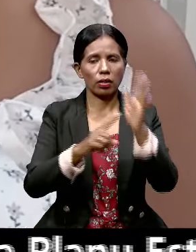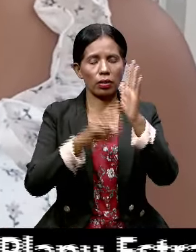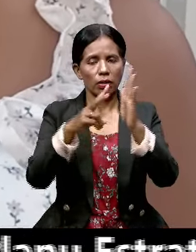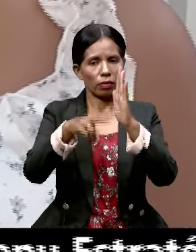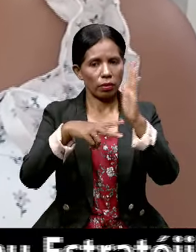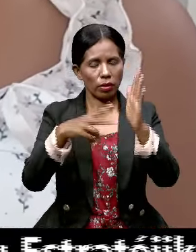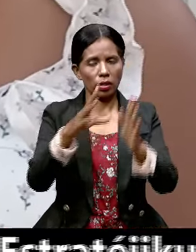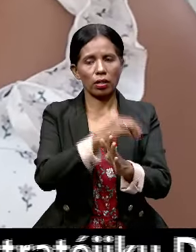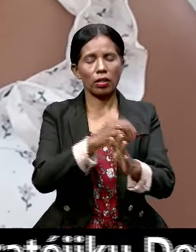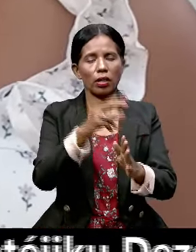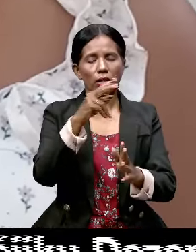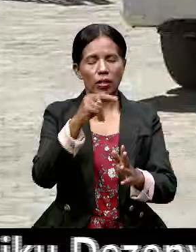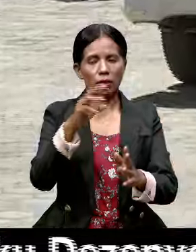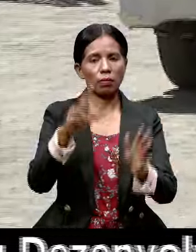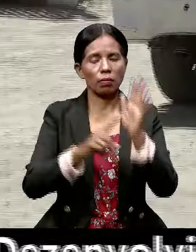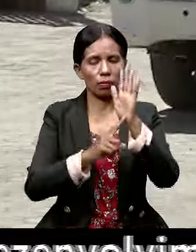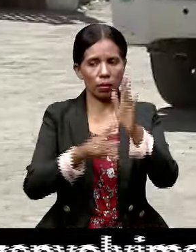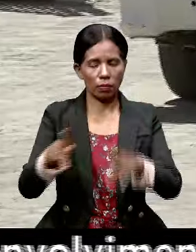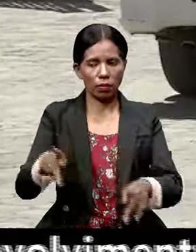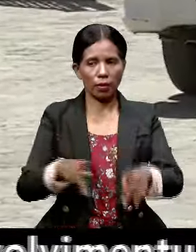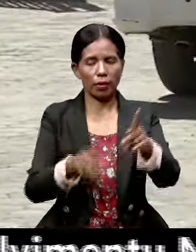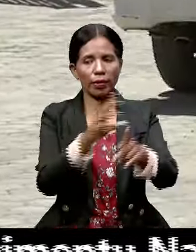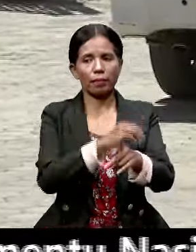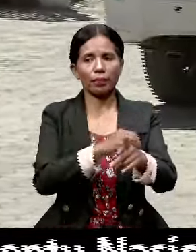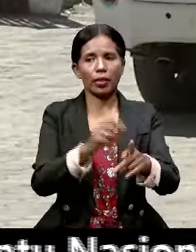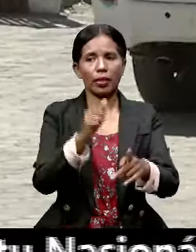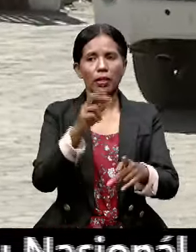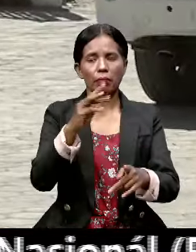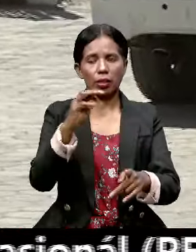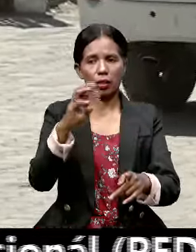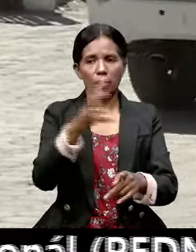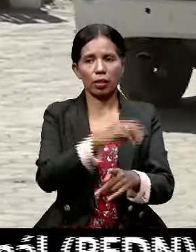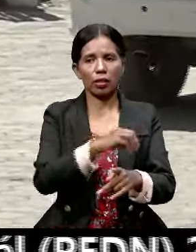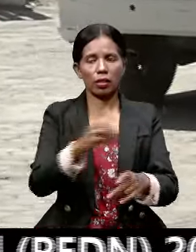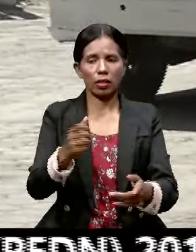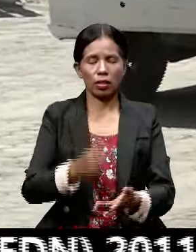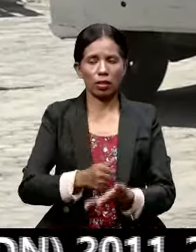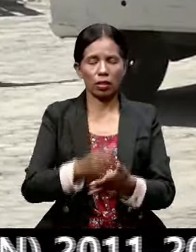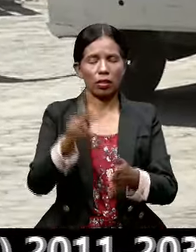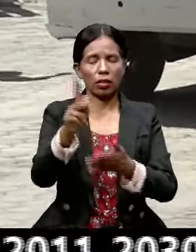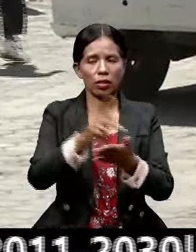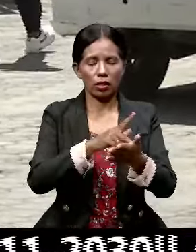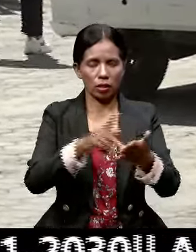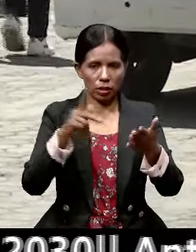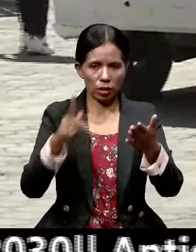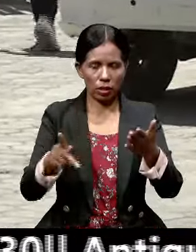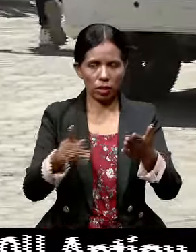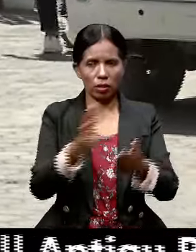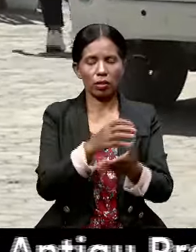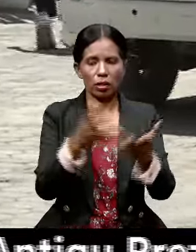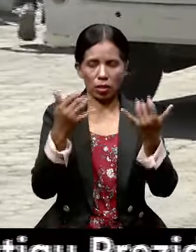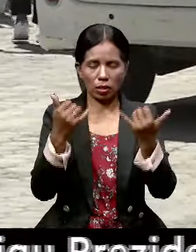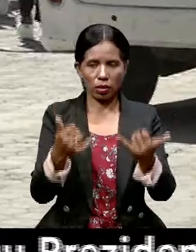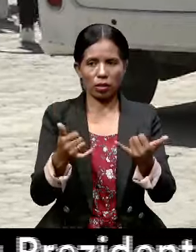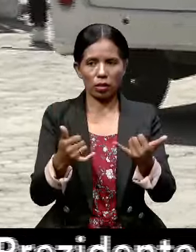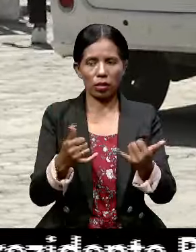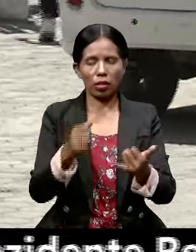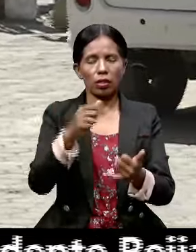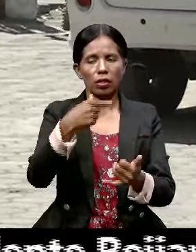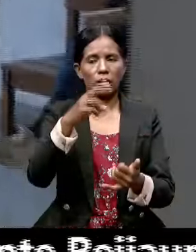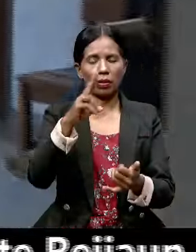ou inicial N ba público. Defensora arguido nem ateten, nem a cliente acusado ho crime de vassa. No dadão, né, arguido